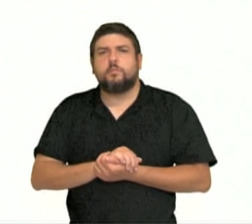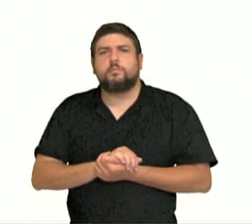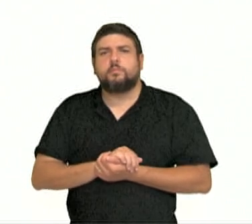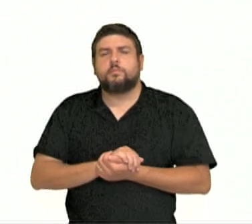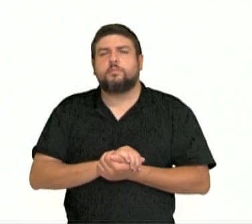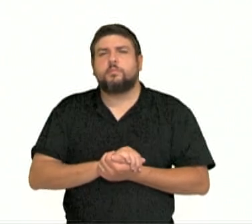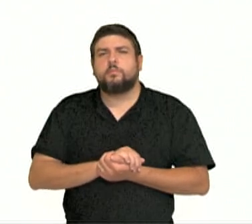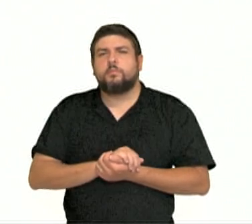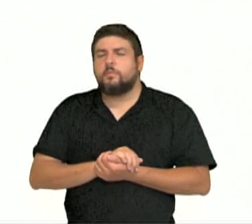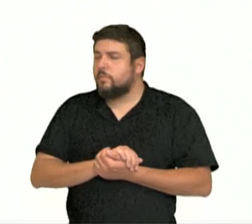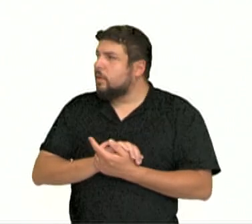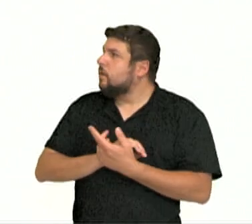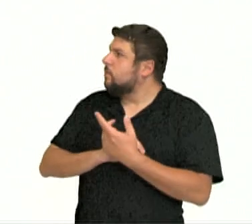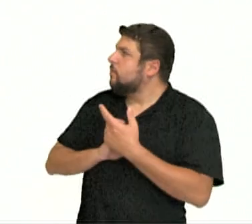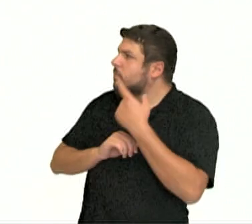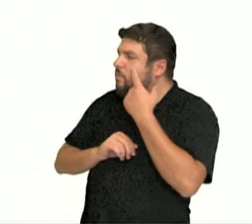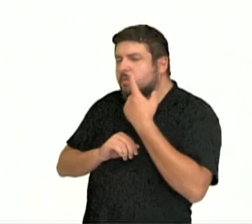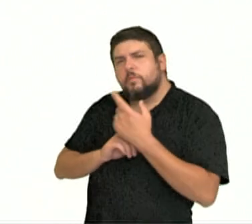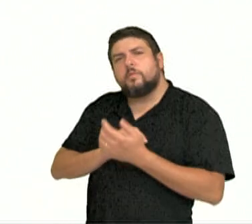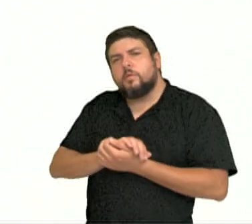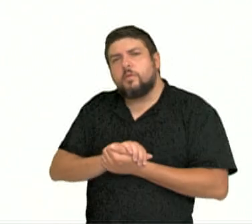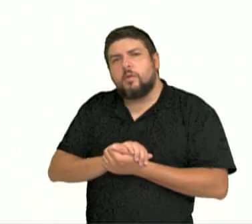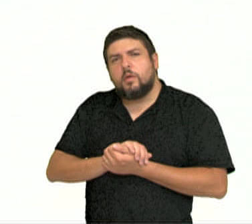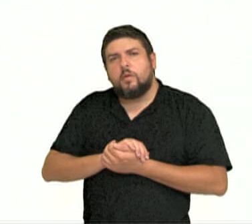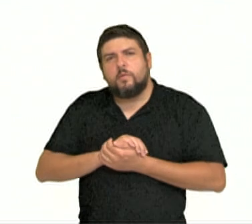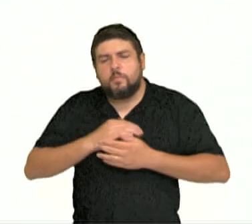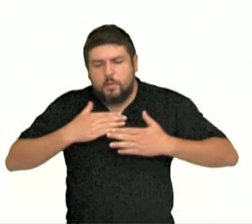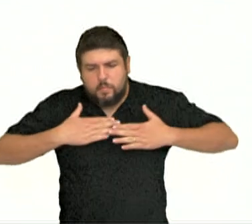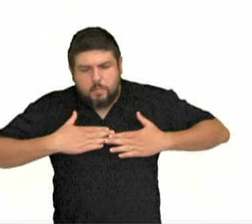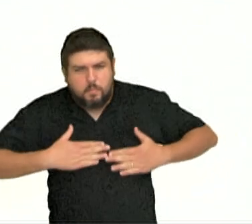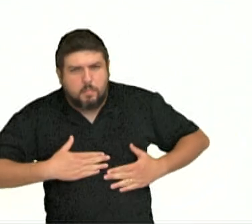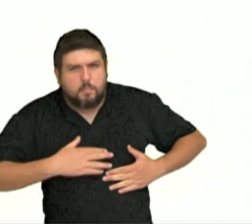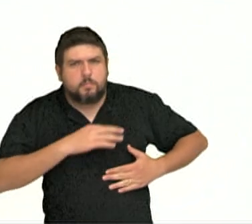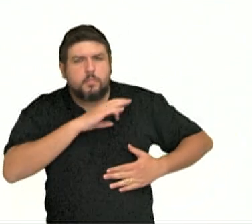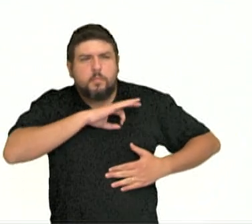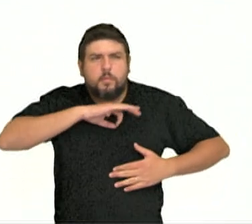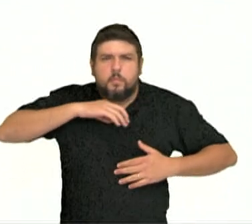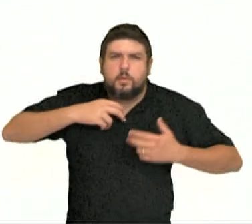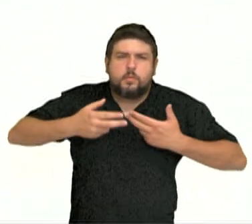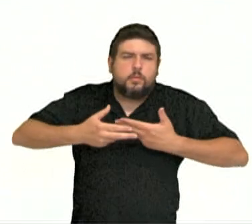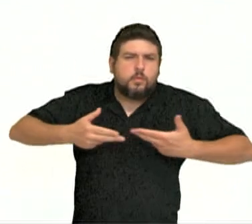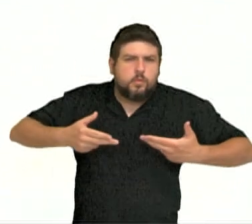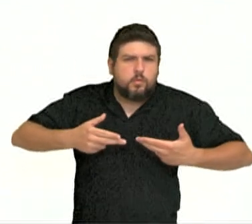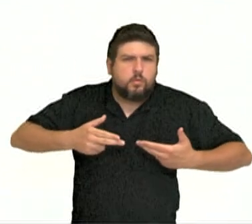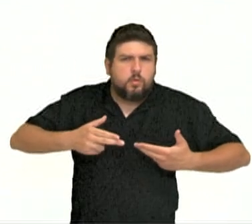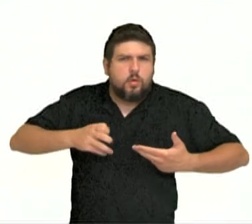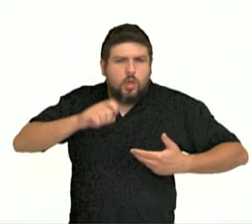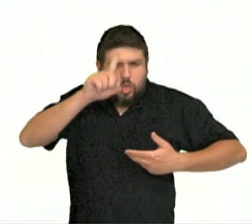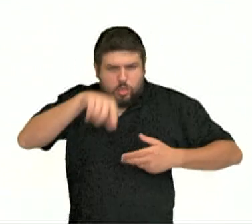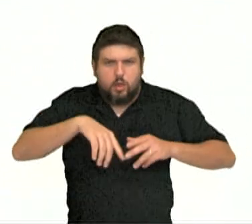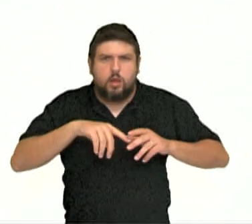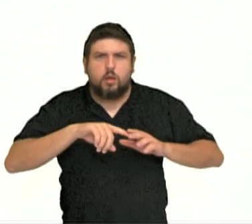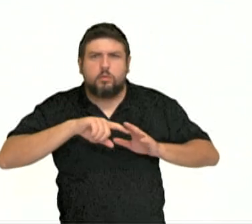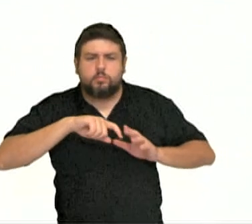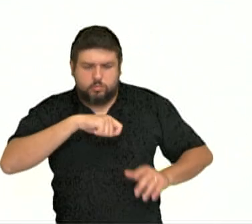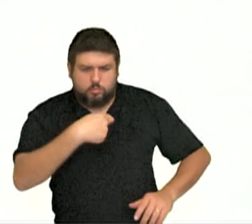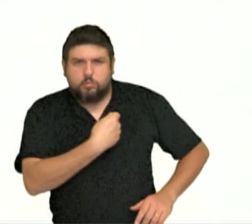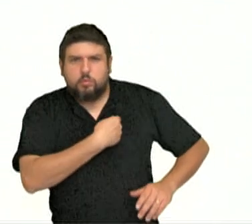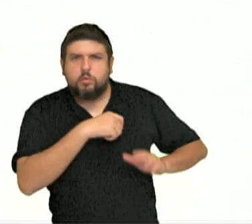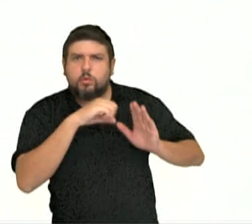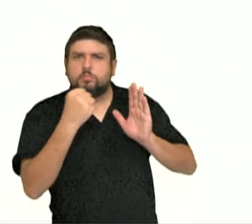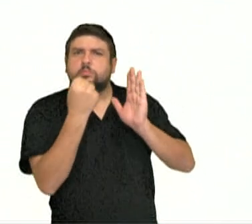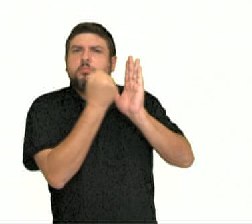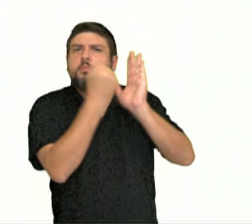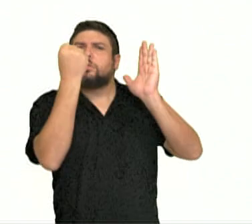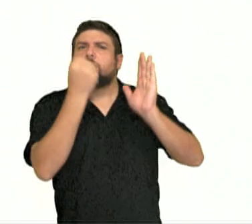cuerpo? Nós somos o que nós levamos no corpo? Que te parece esta foto? O que você pensa dessa